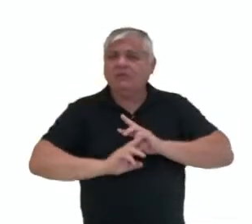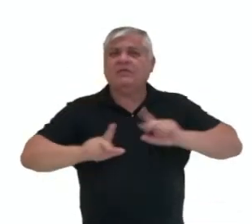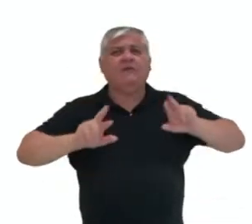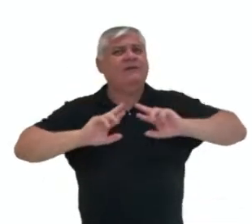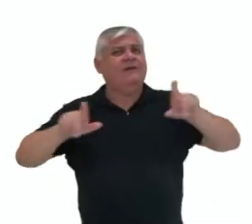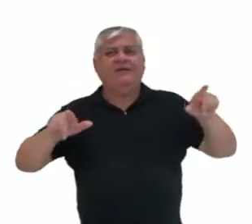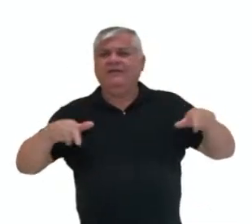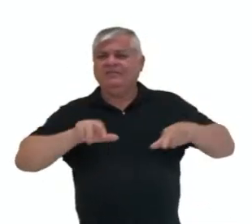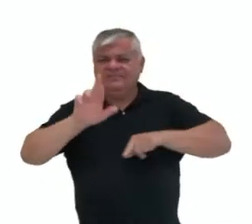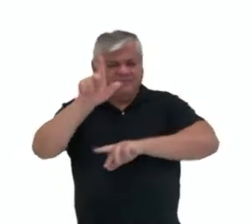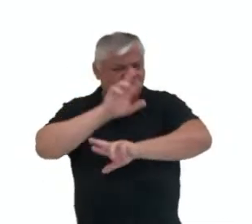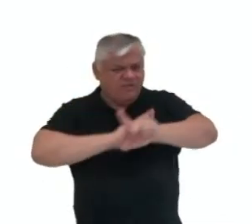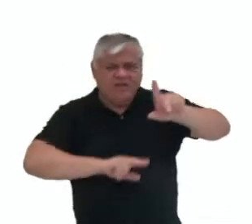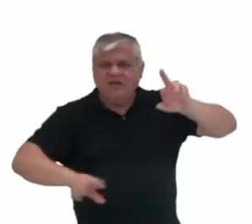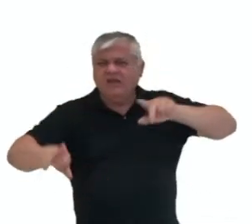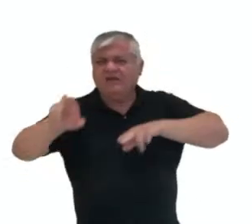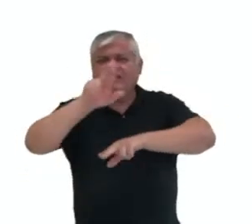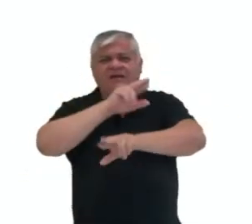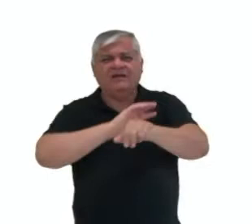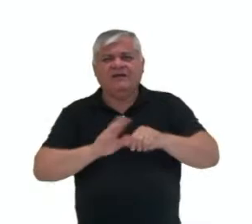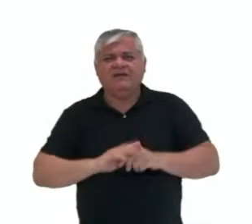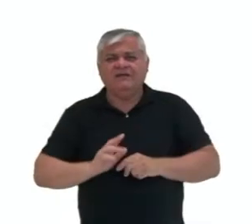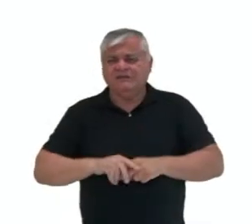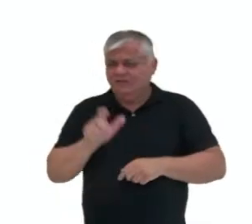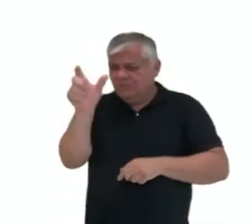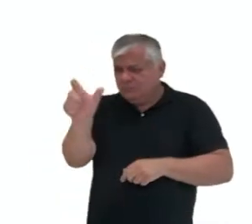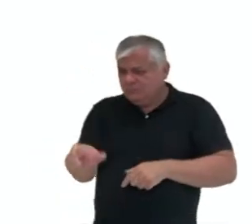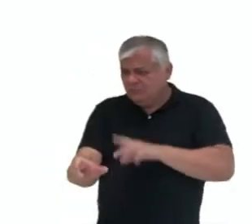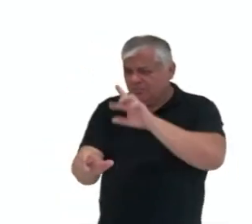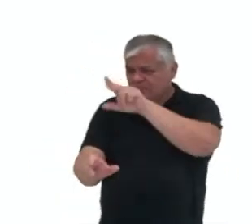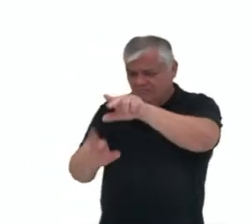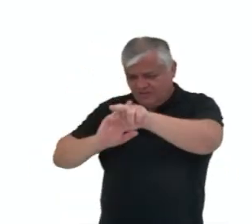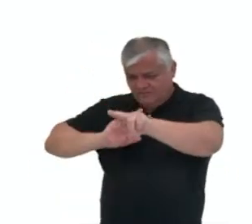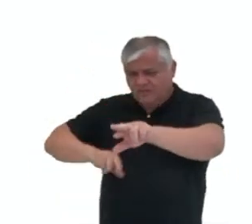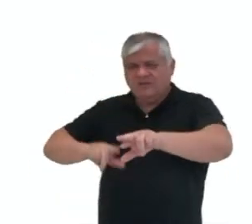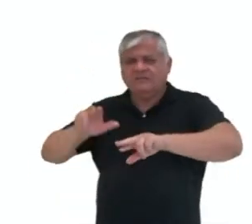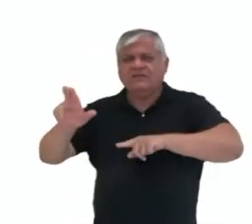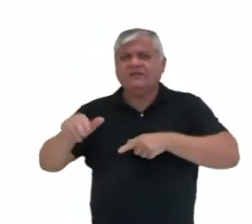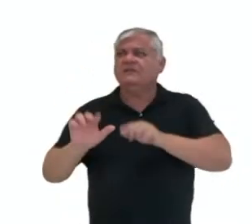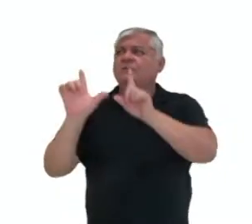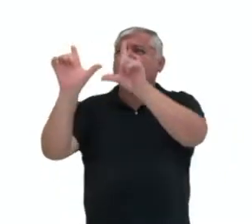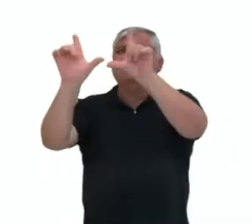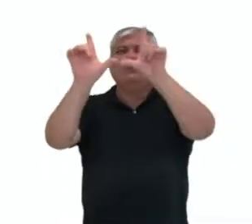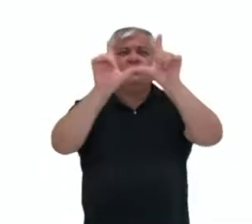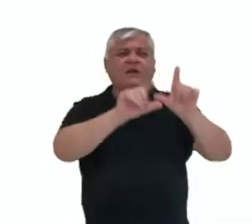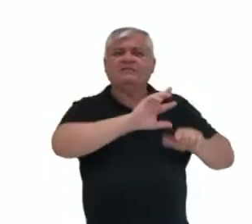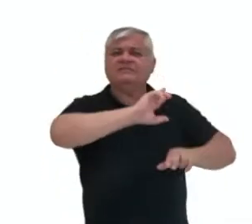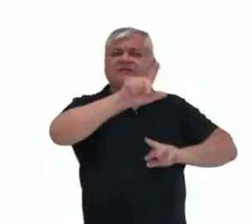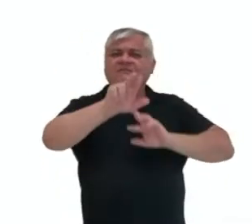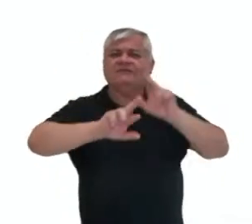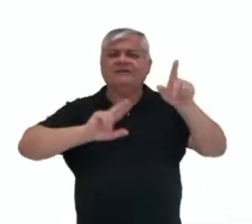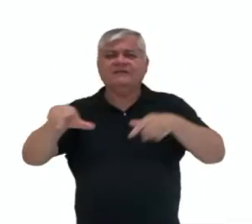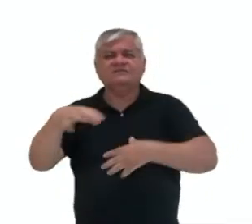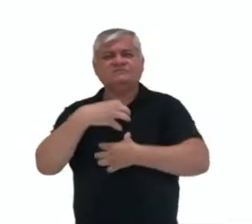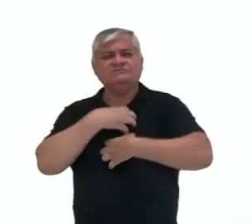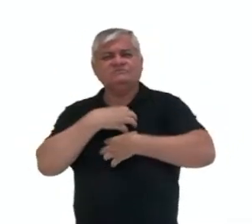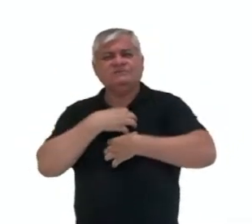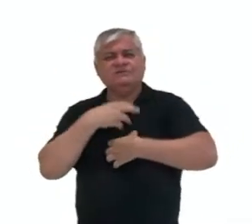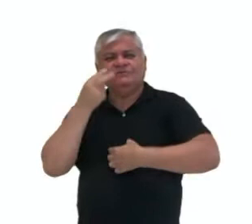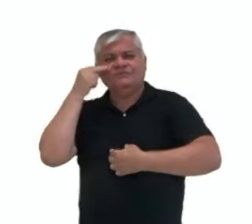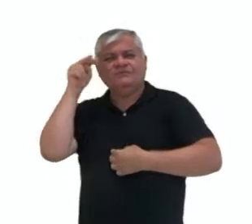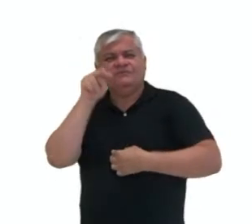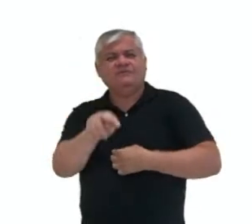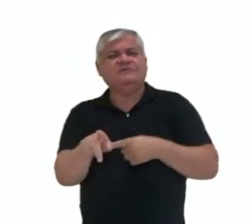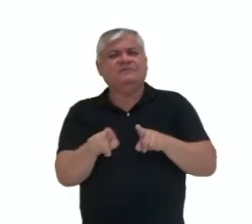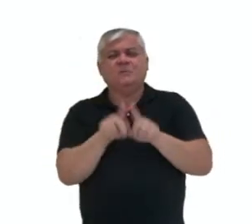se é que sente, a mesma diferença. Há tantos quadros na parede, há tantas formas de se ver o